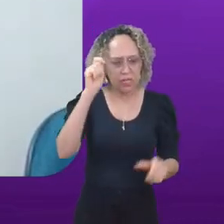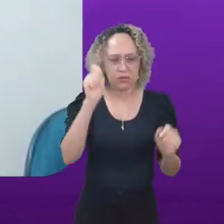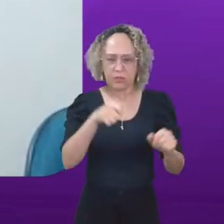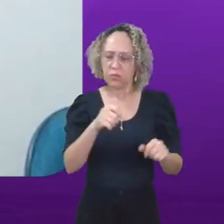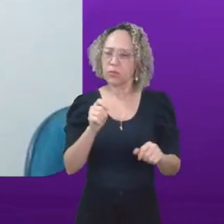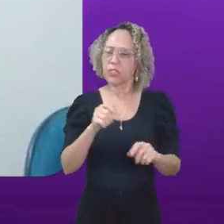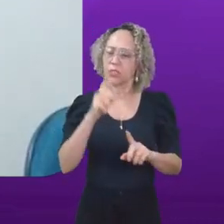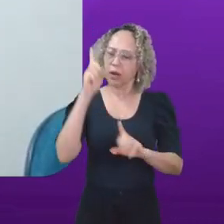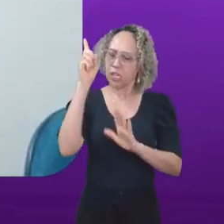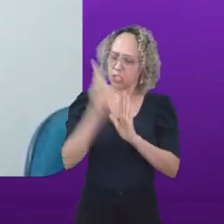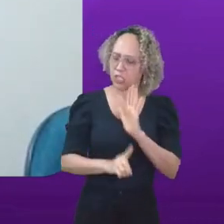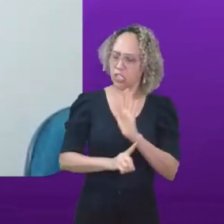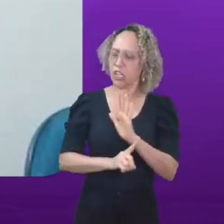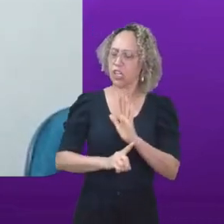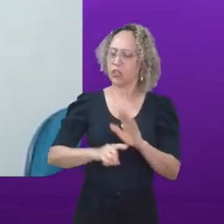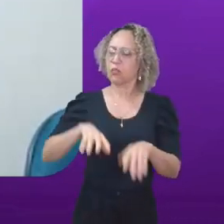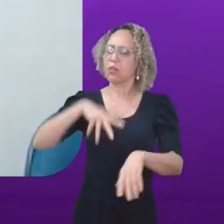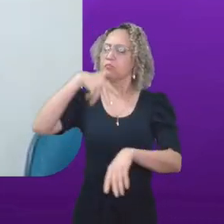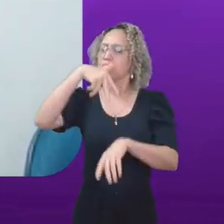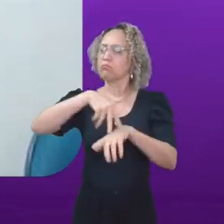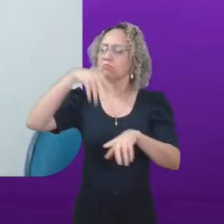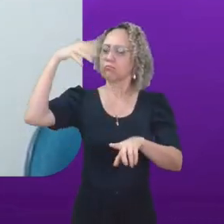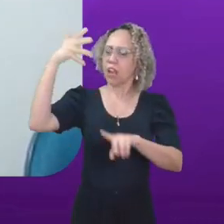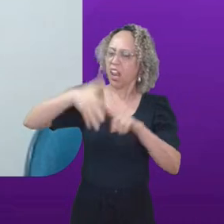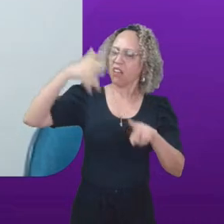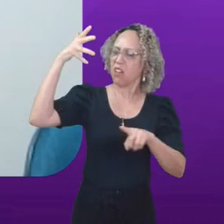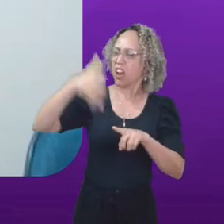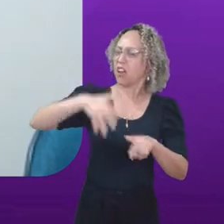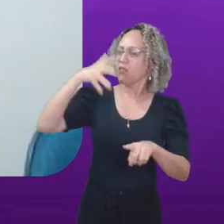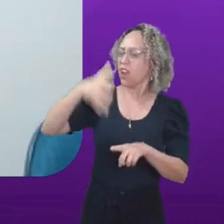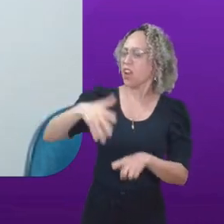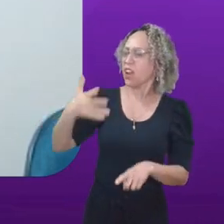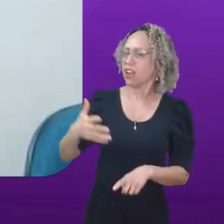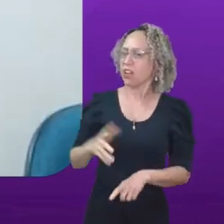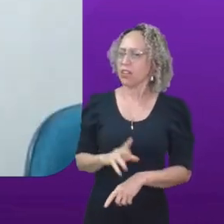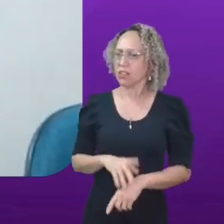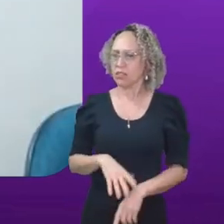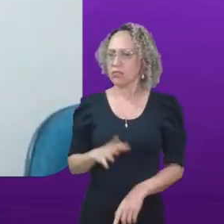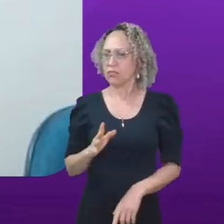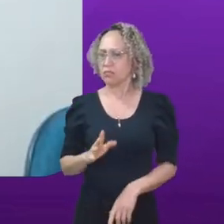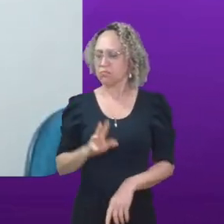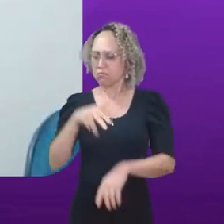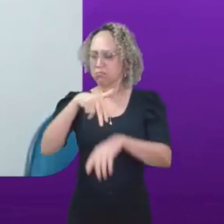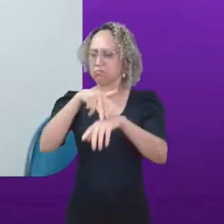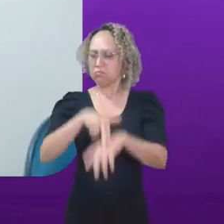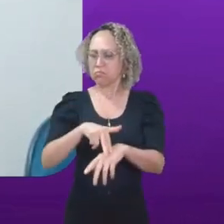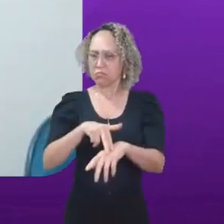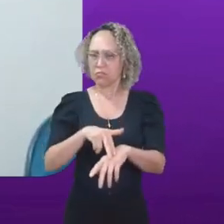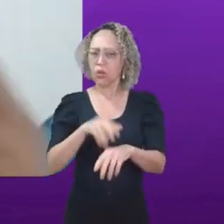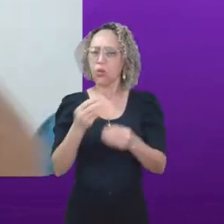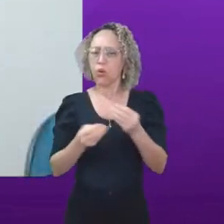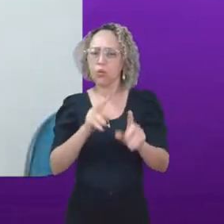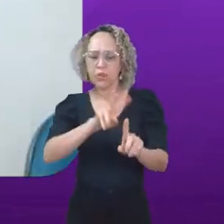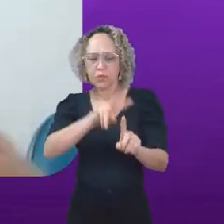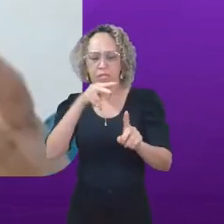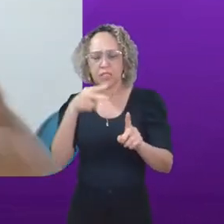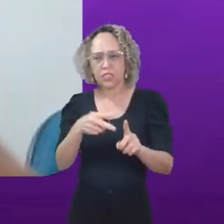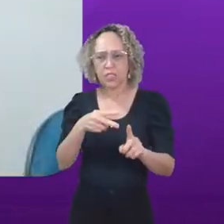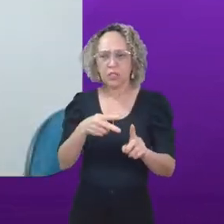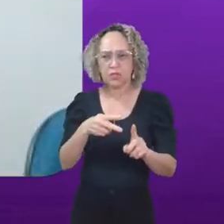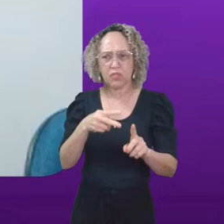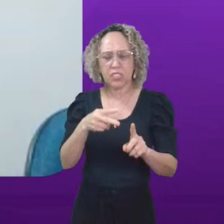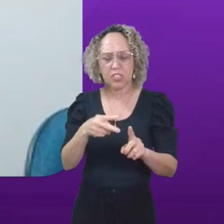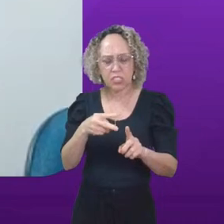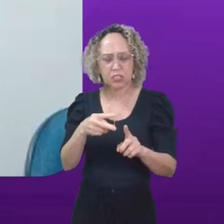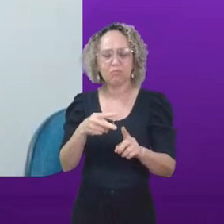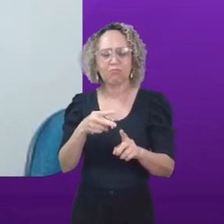fala, de ação, para que a coisa comece a andar numa perspectiva assim de melhoria mesmo, né,